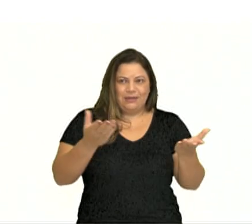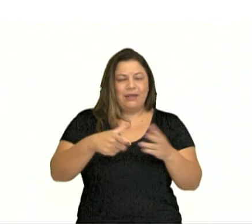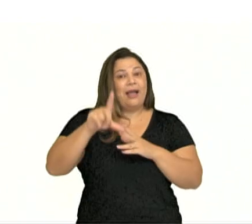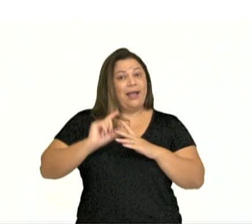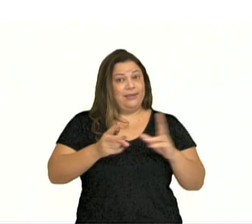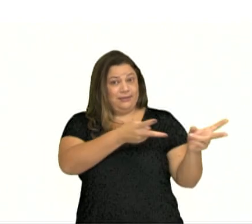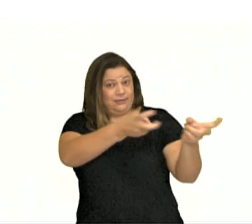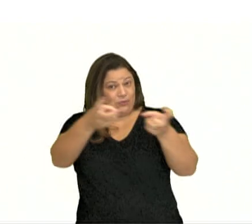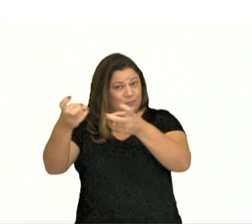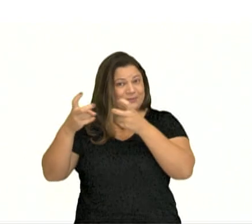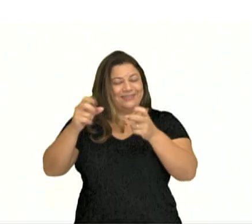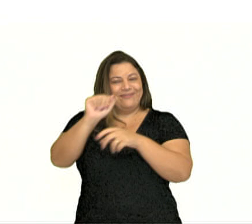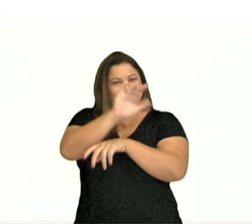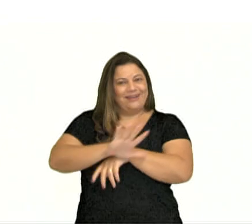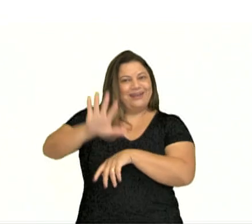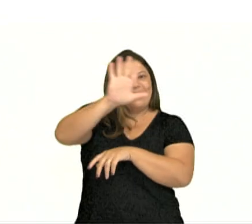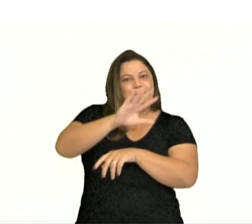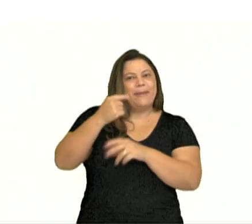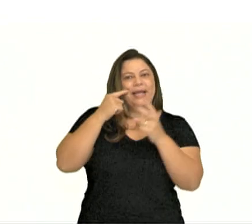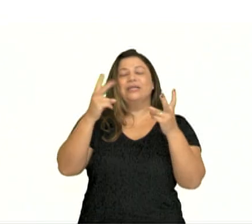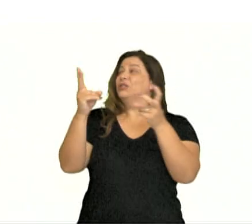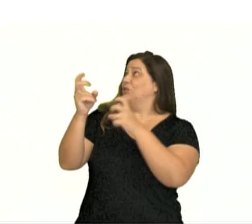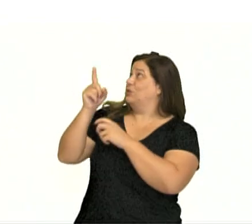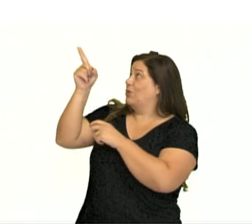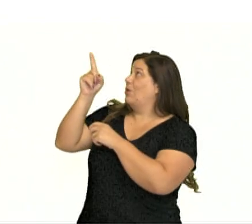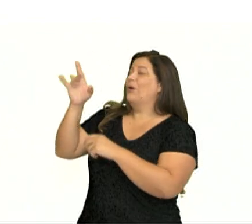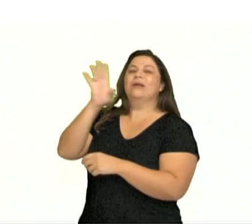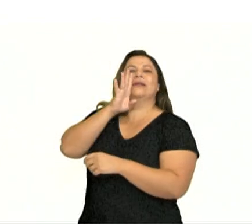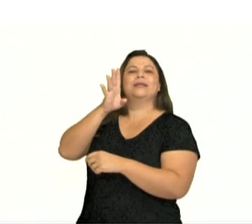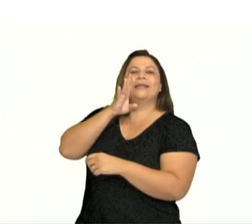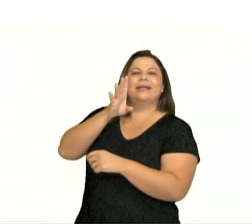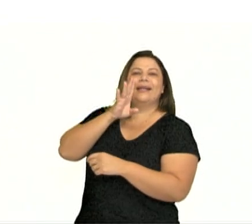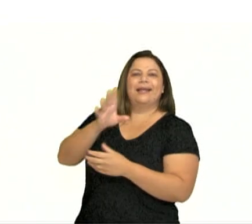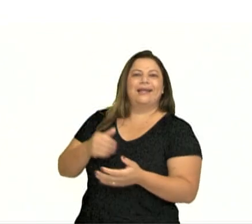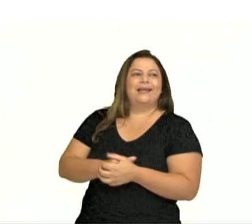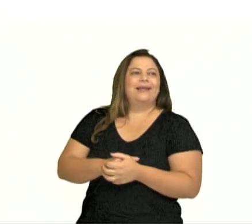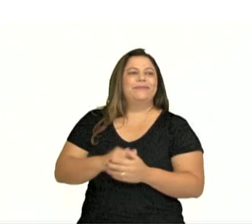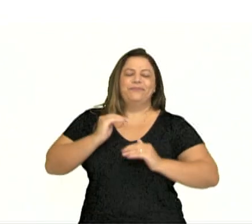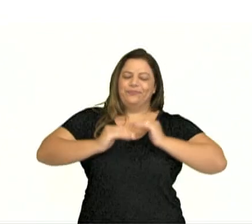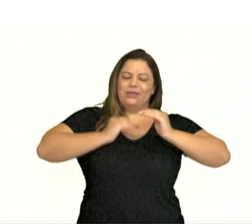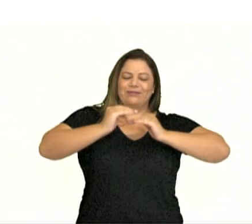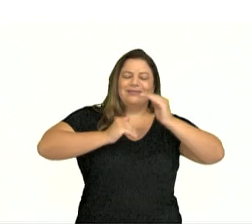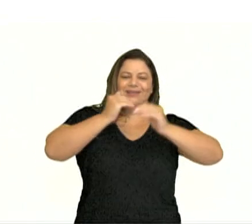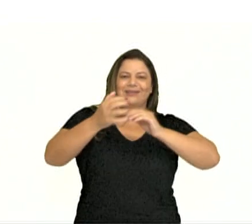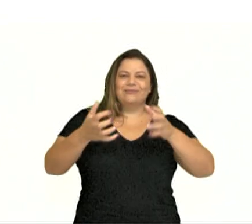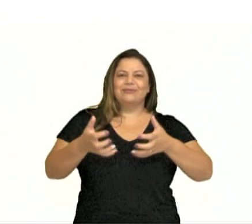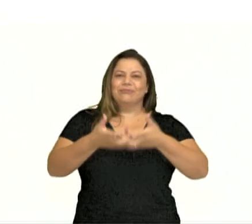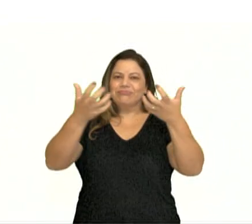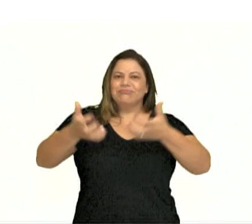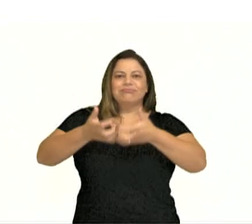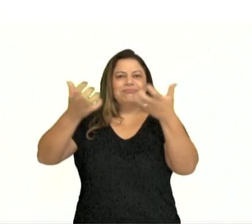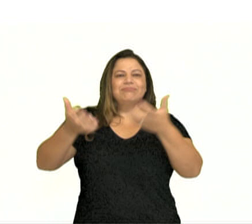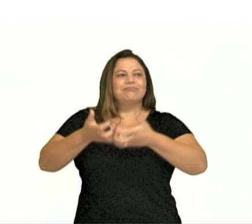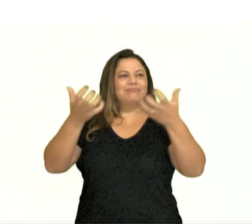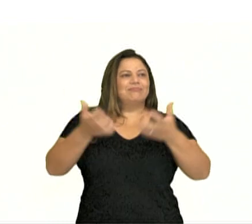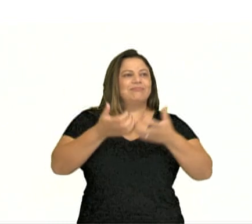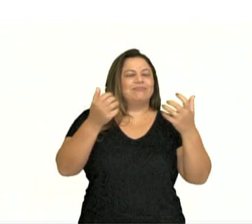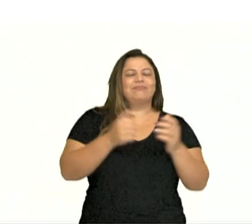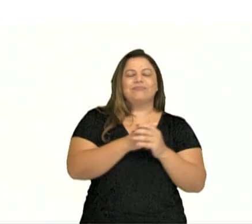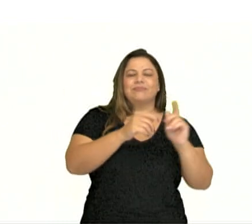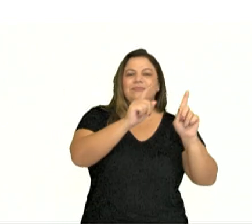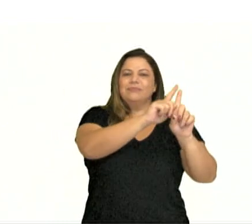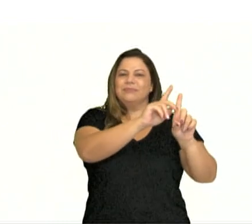imagem? Olha que legal! É um desenvolvimento de um vegetal. Então, da esquerda